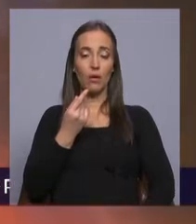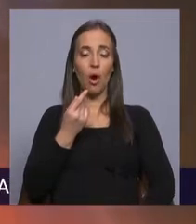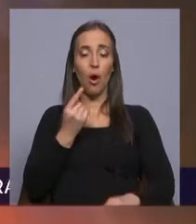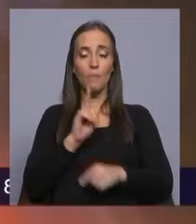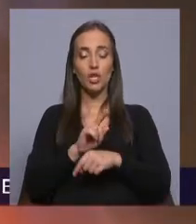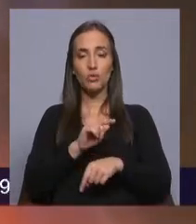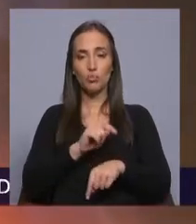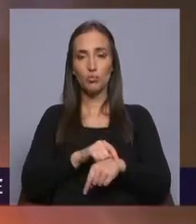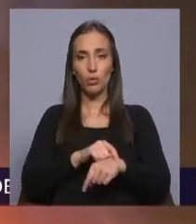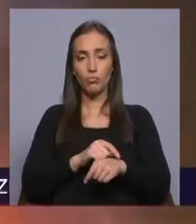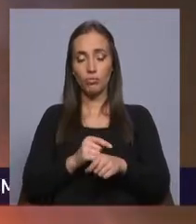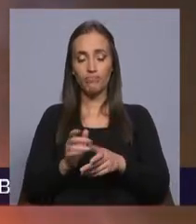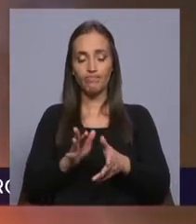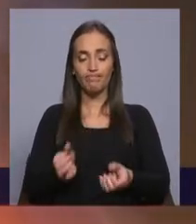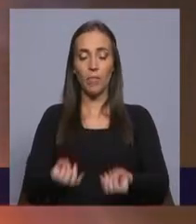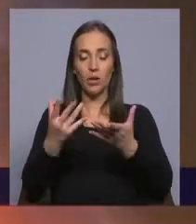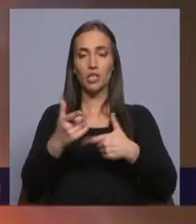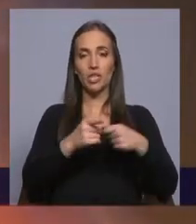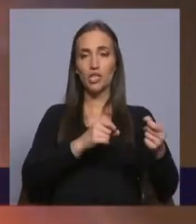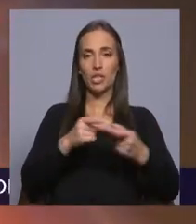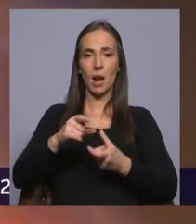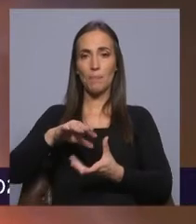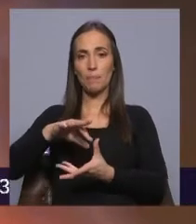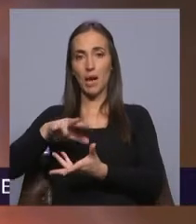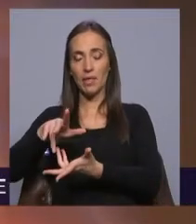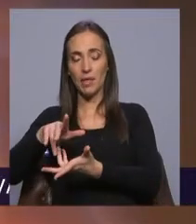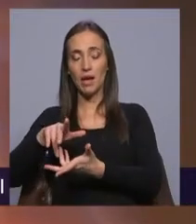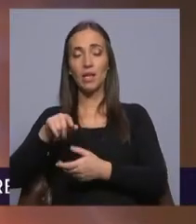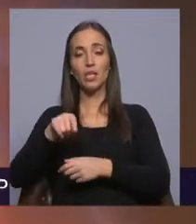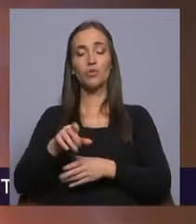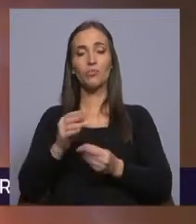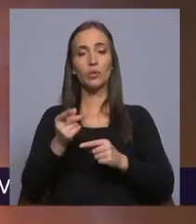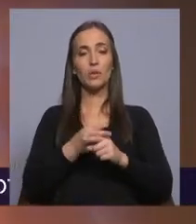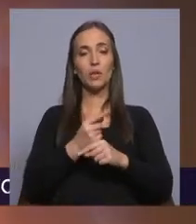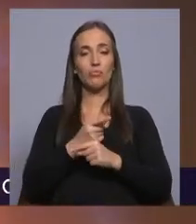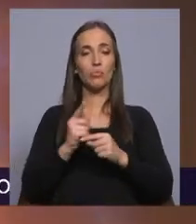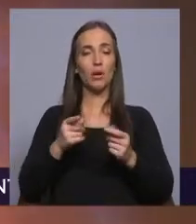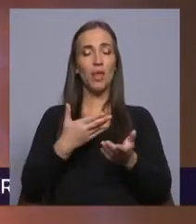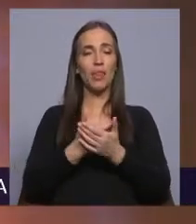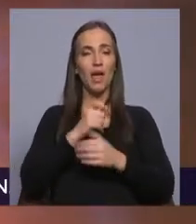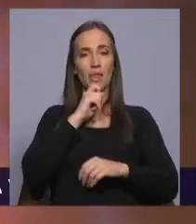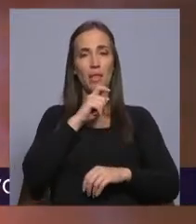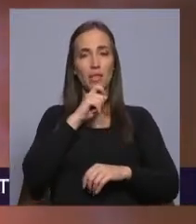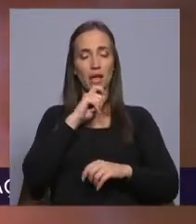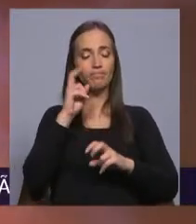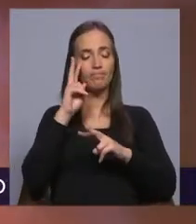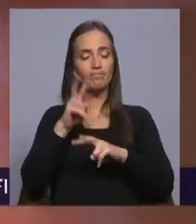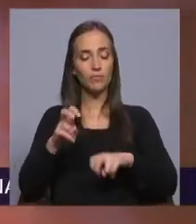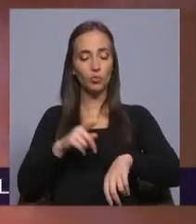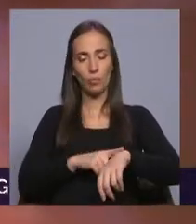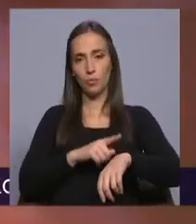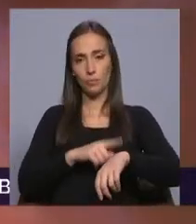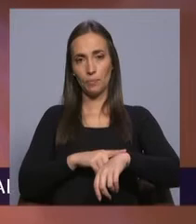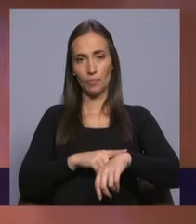tempo de estrelas e de planetas. Ora, isto é um resultado muito interessante porque permite aqui afinar precisamente os timings